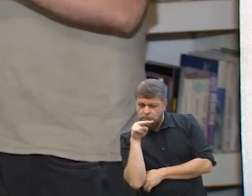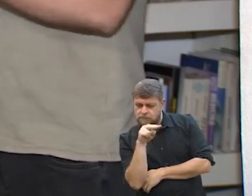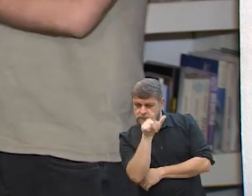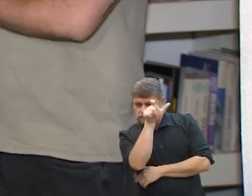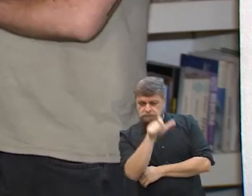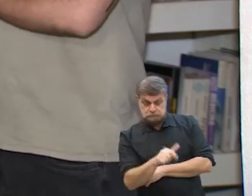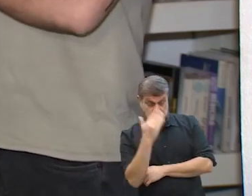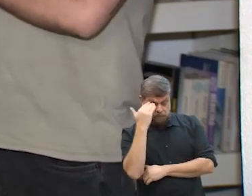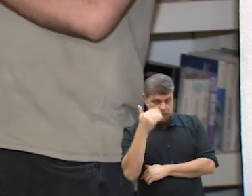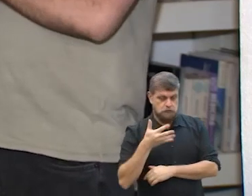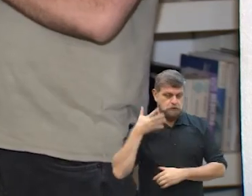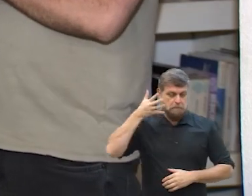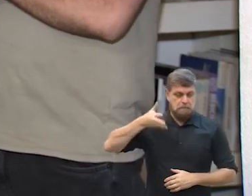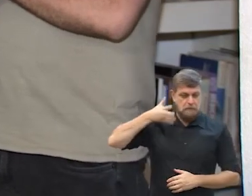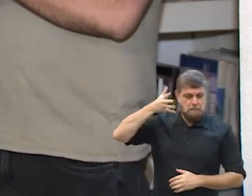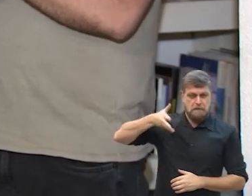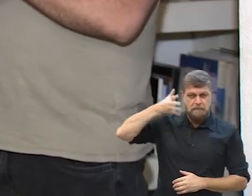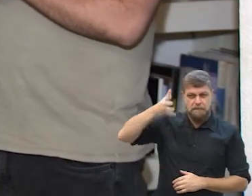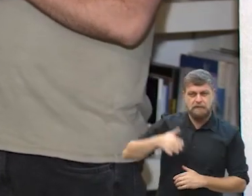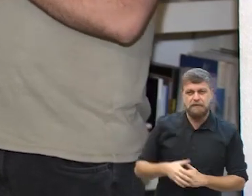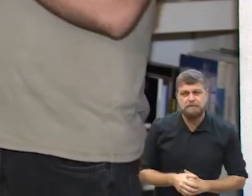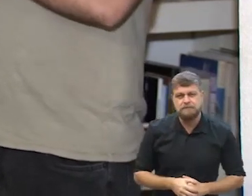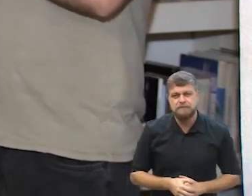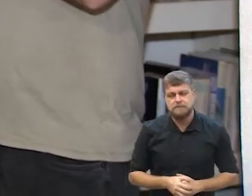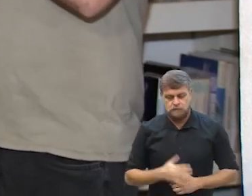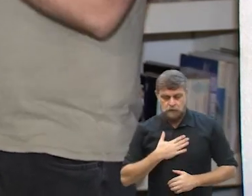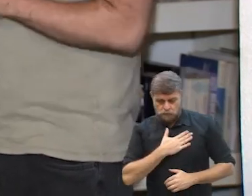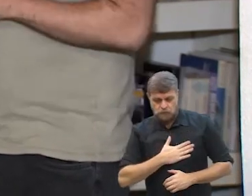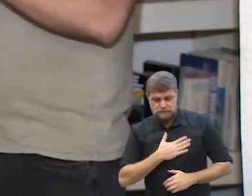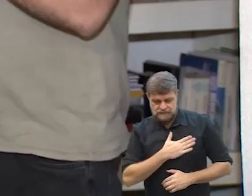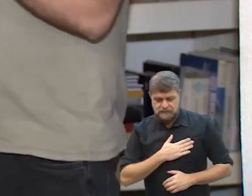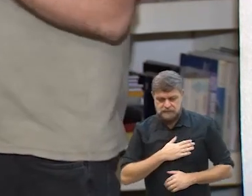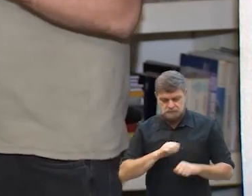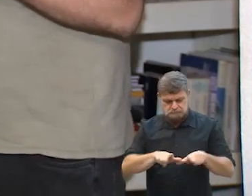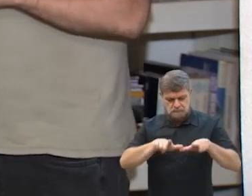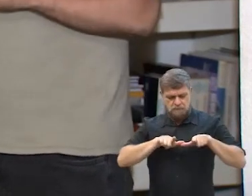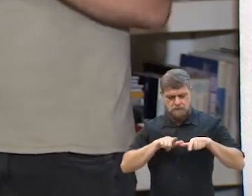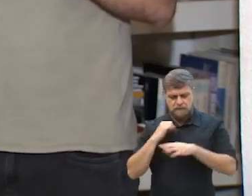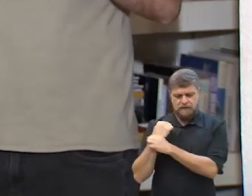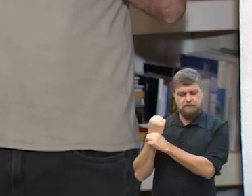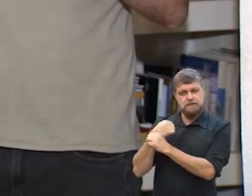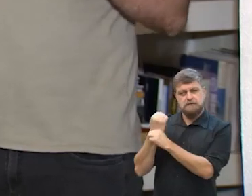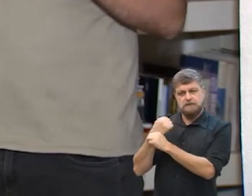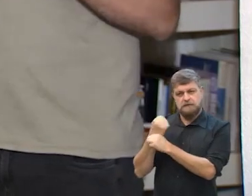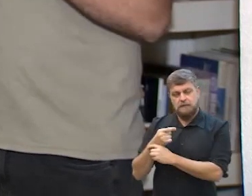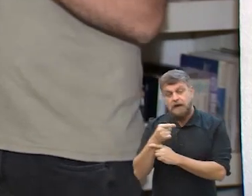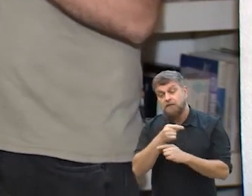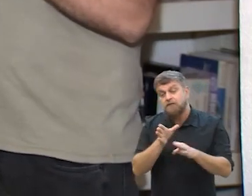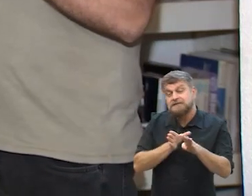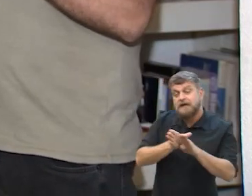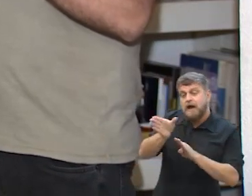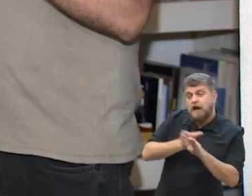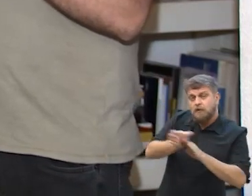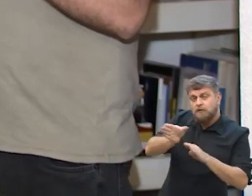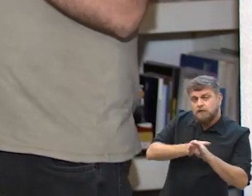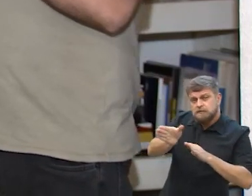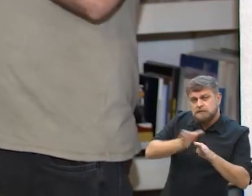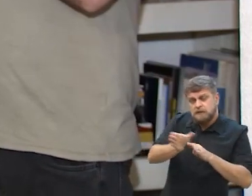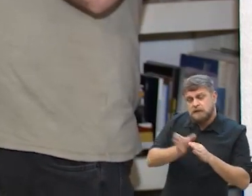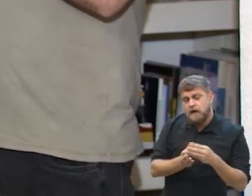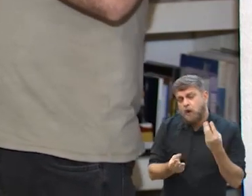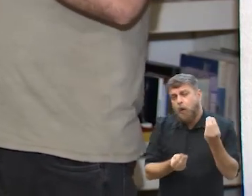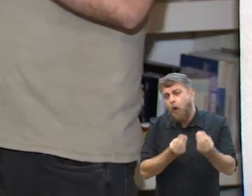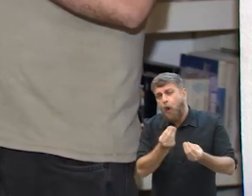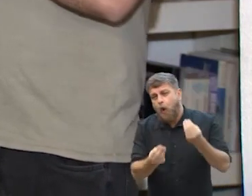Nivaldo Baldo falar na TV Câmara, gostaria de ser fisioterapeuta. O que o senhor pode falar para essas pessoas